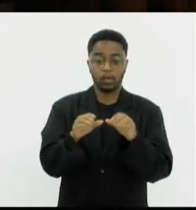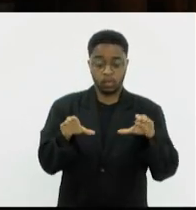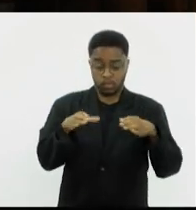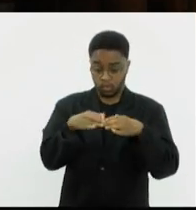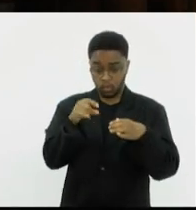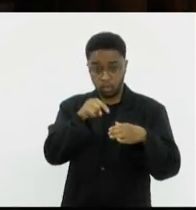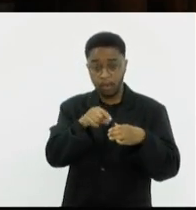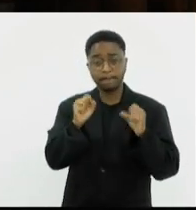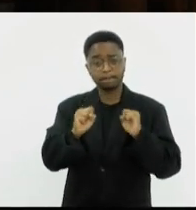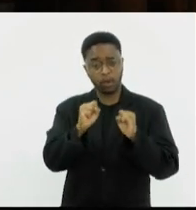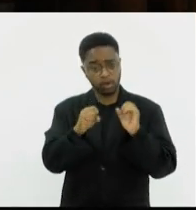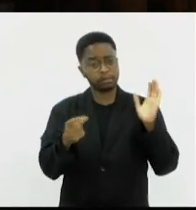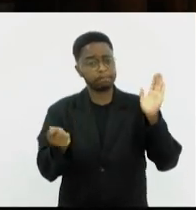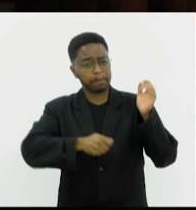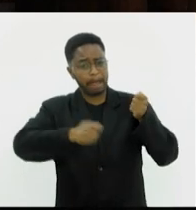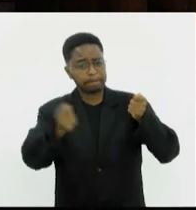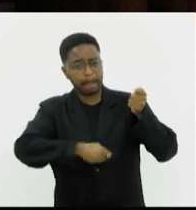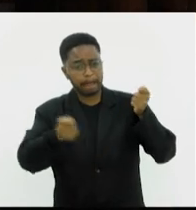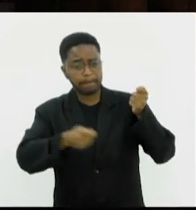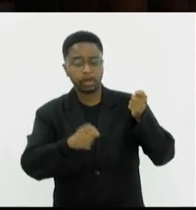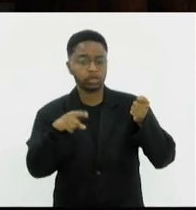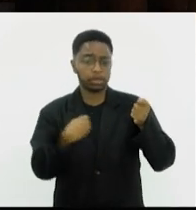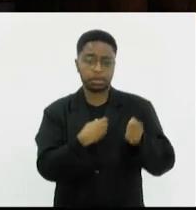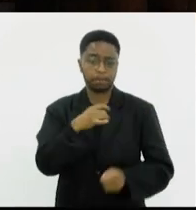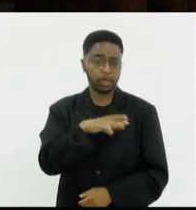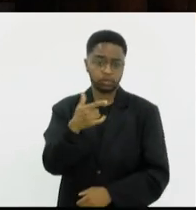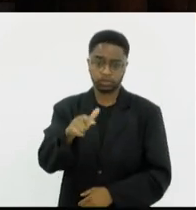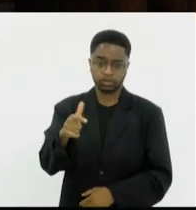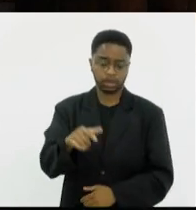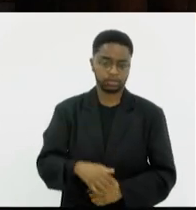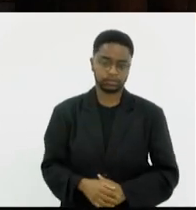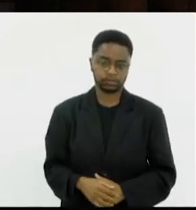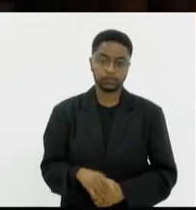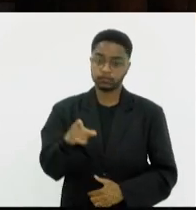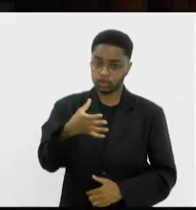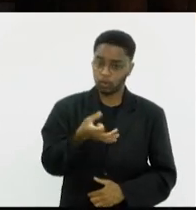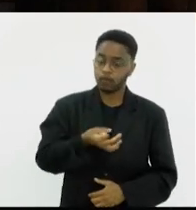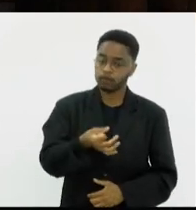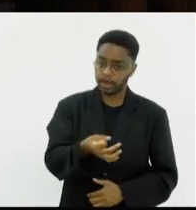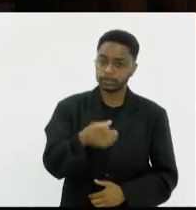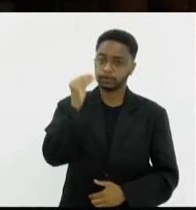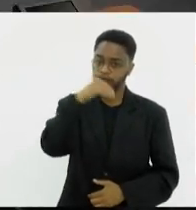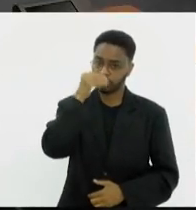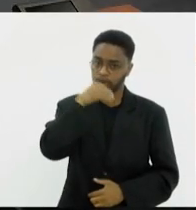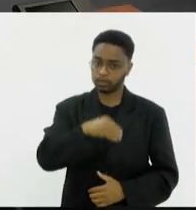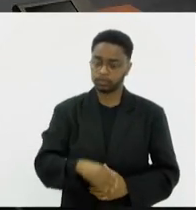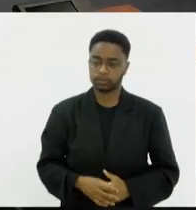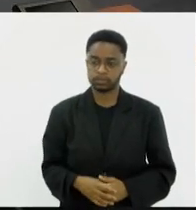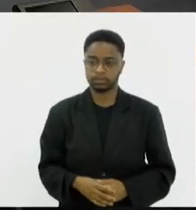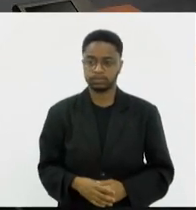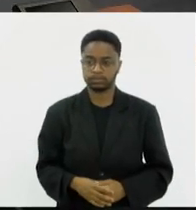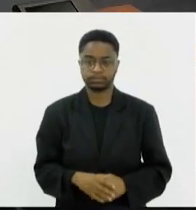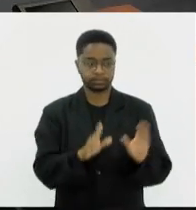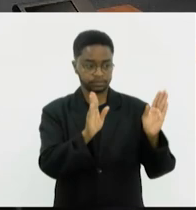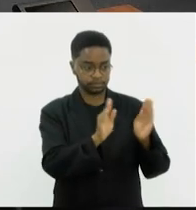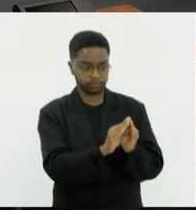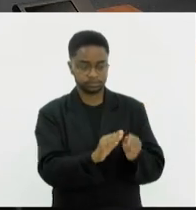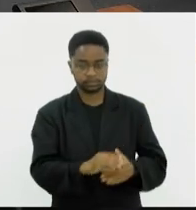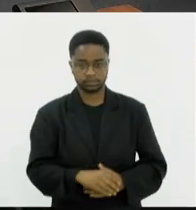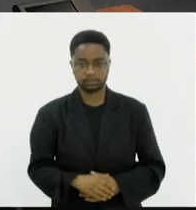lá, batendo panela lá, porque a gente não tem medo não, deputado. Você é covarde e fraco. Para concluir.